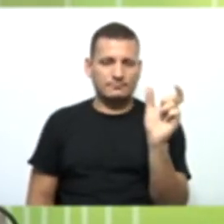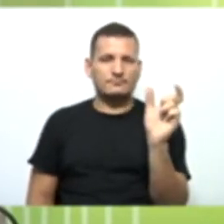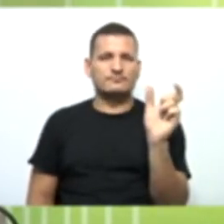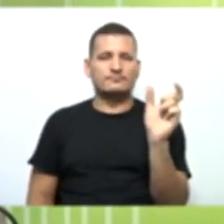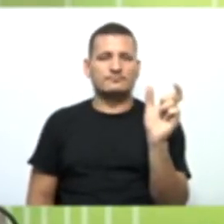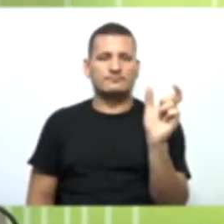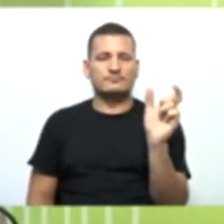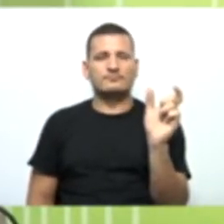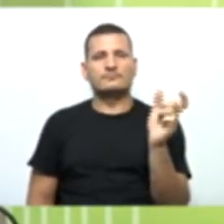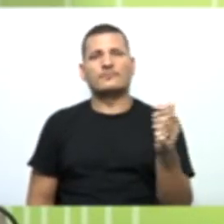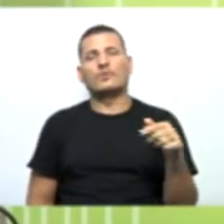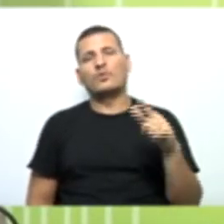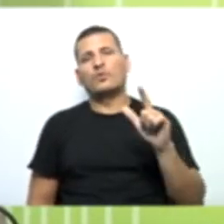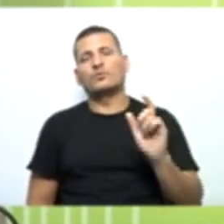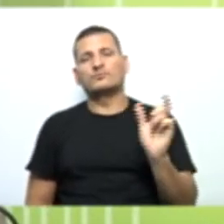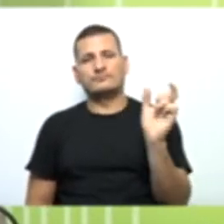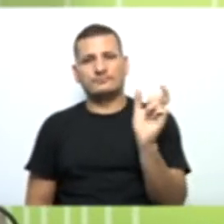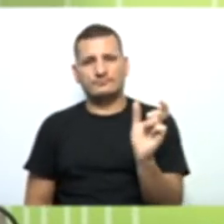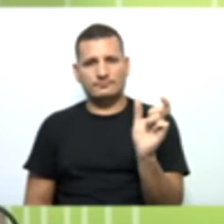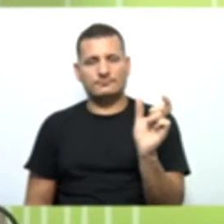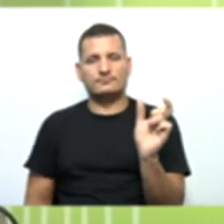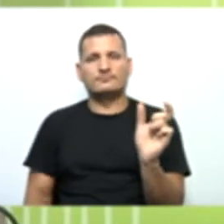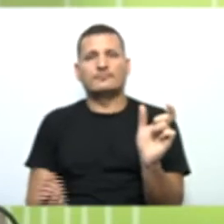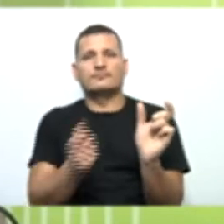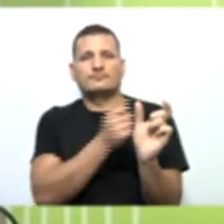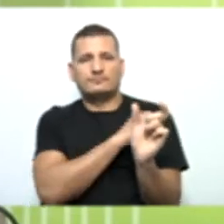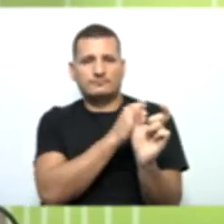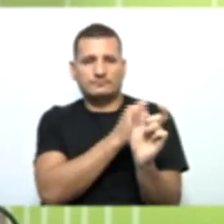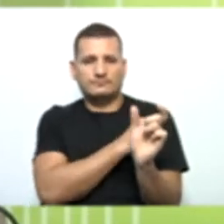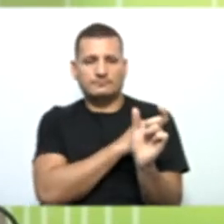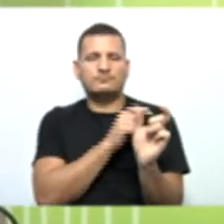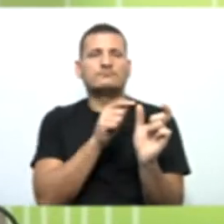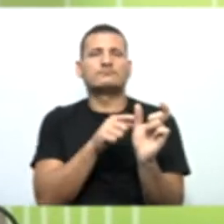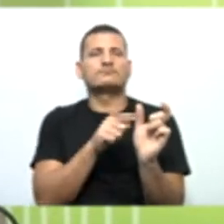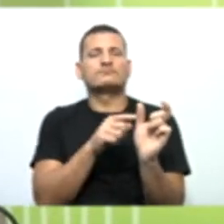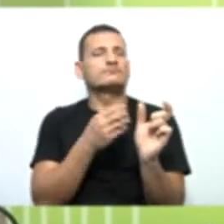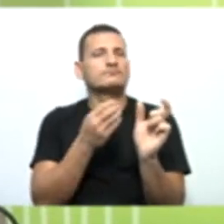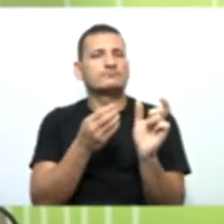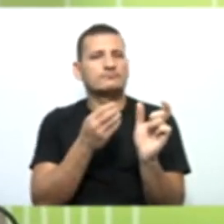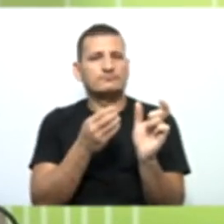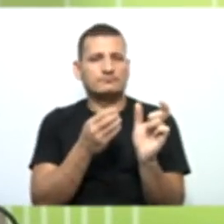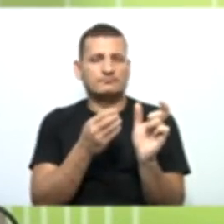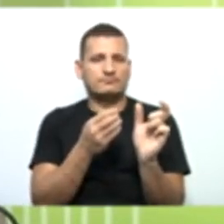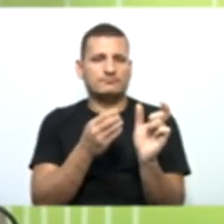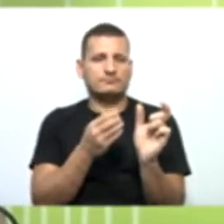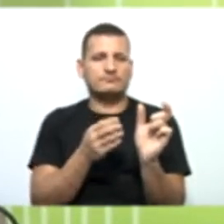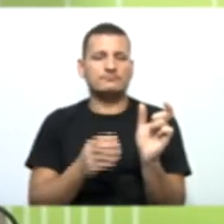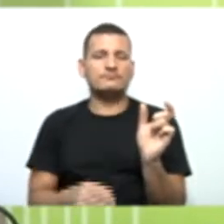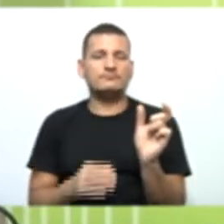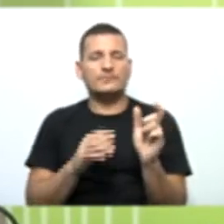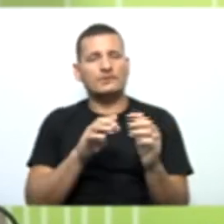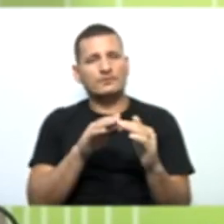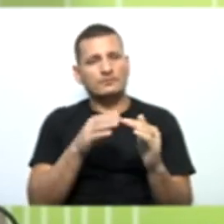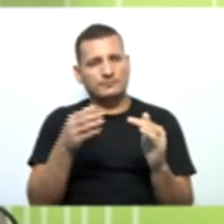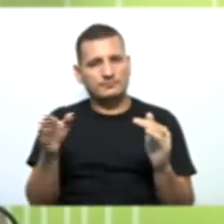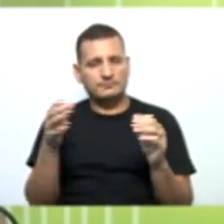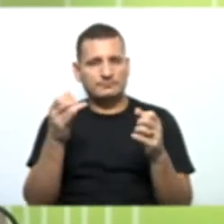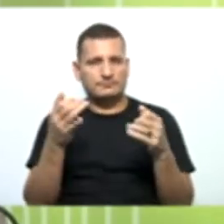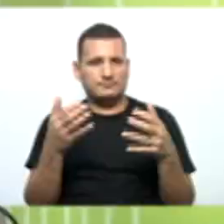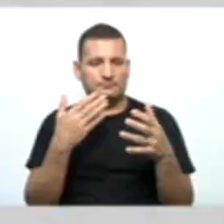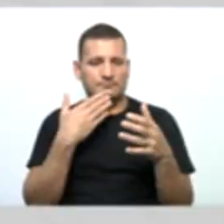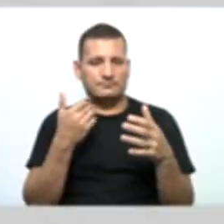você, aluno. Qual é a classe de aluno? Vamos entender isso daí no decorrer da nossa aula melhor,